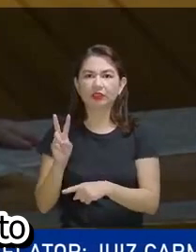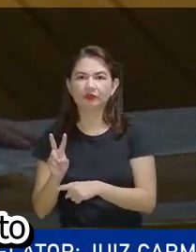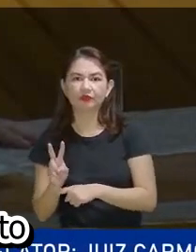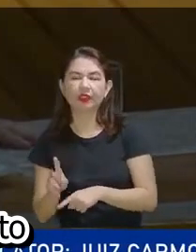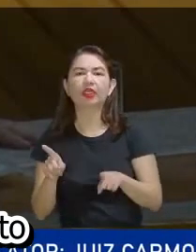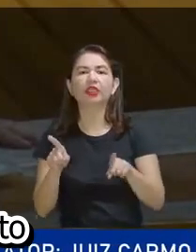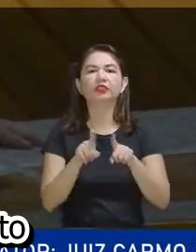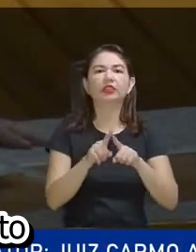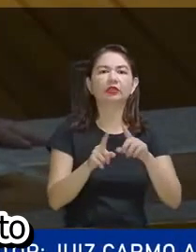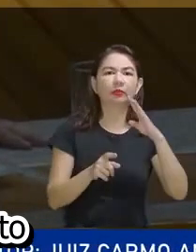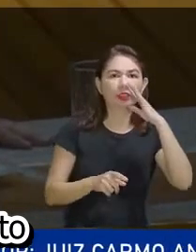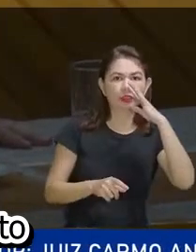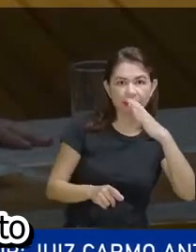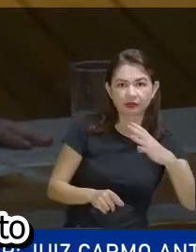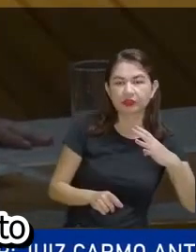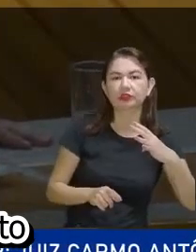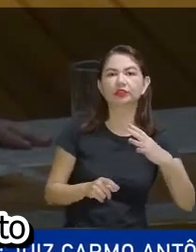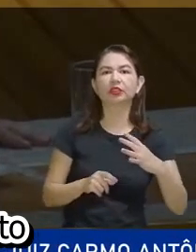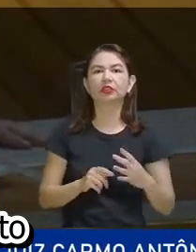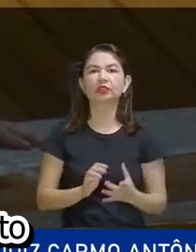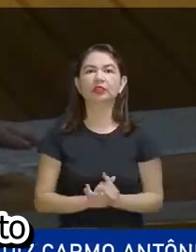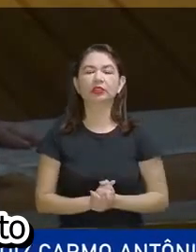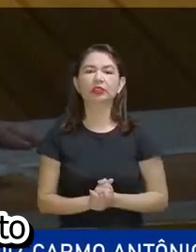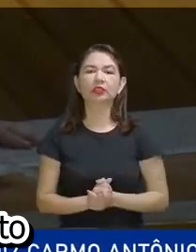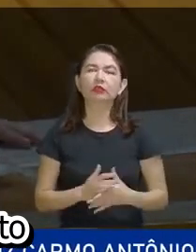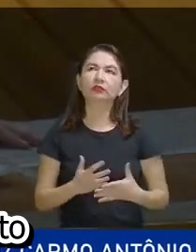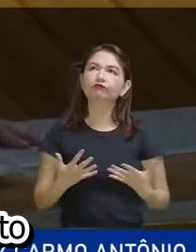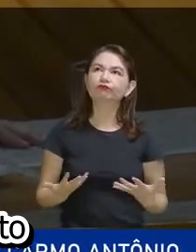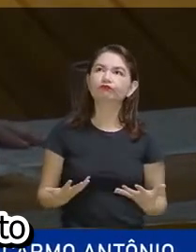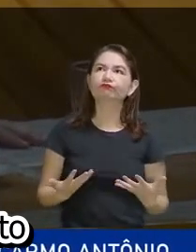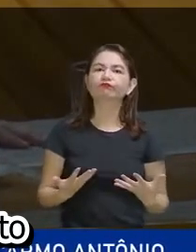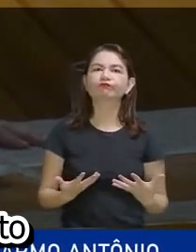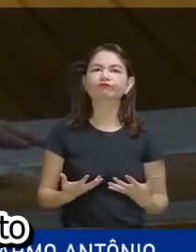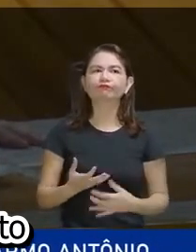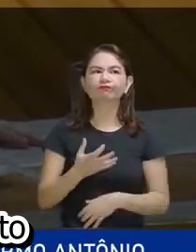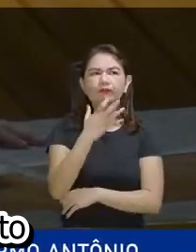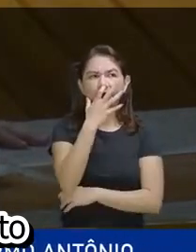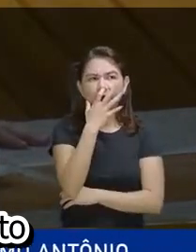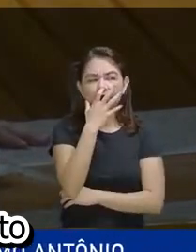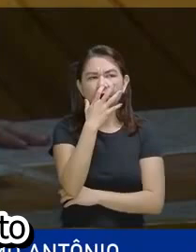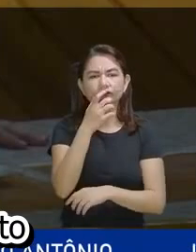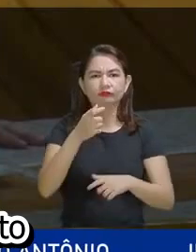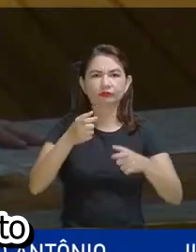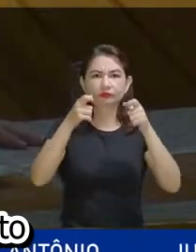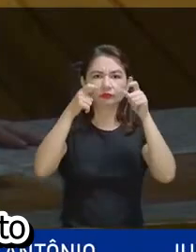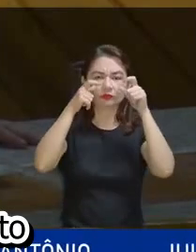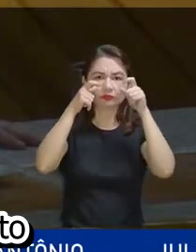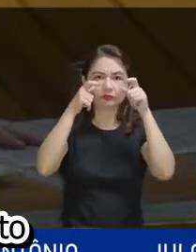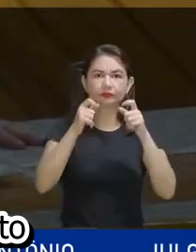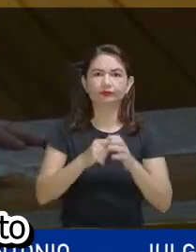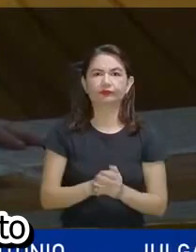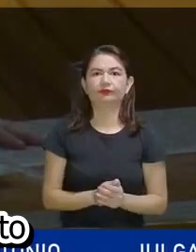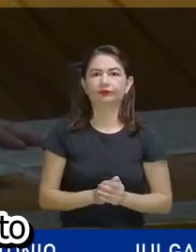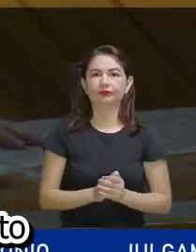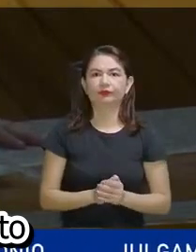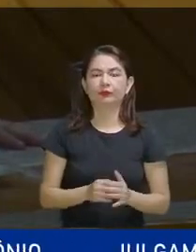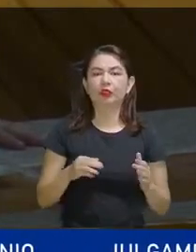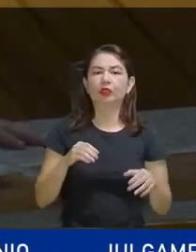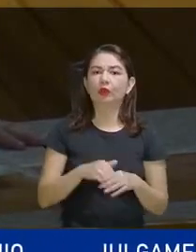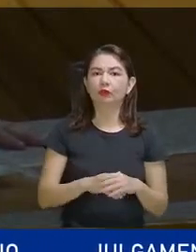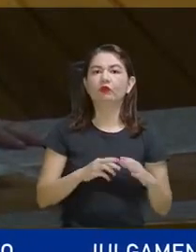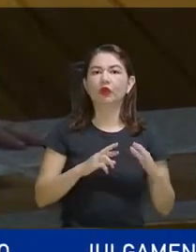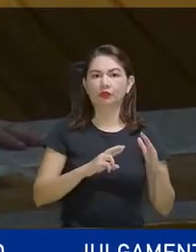Ministério Público Eleitoral, e com muito mais atenção, talvez, o voto do eminente